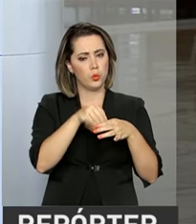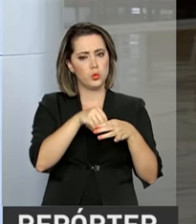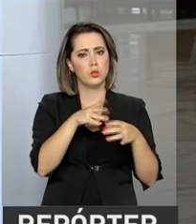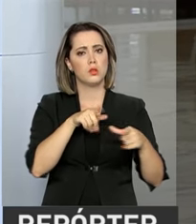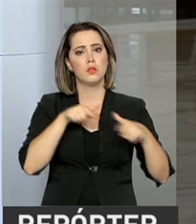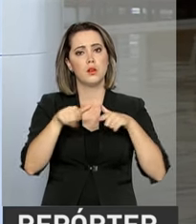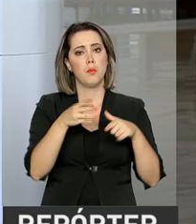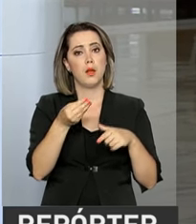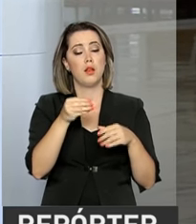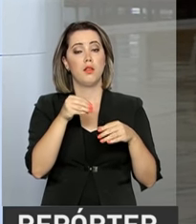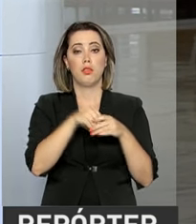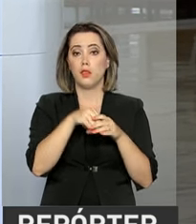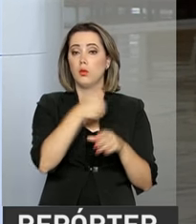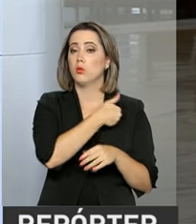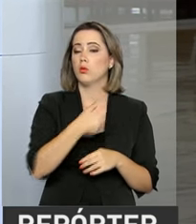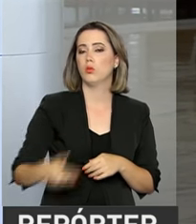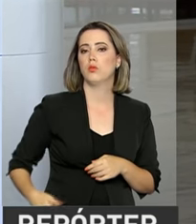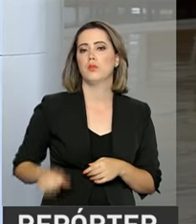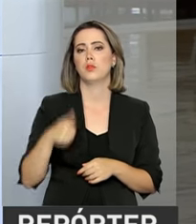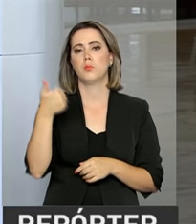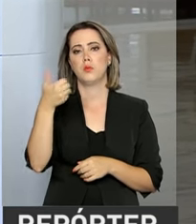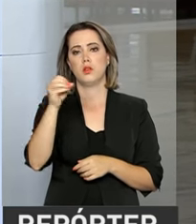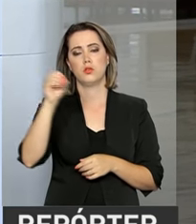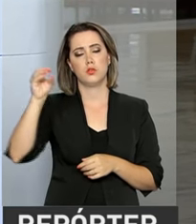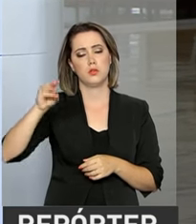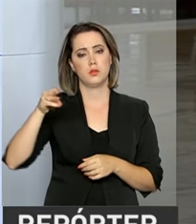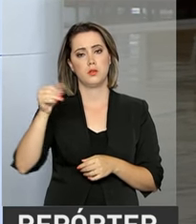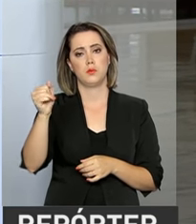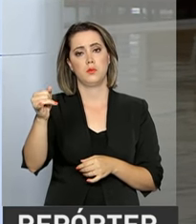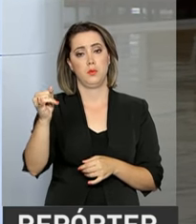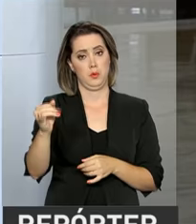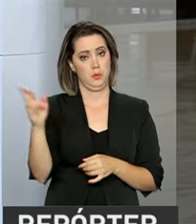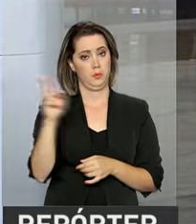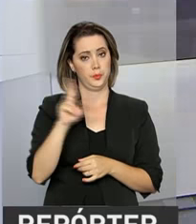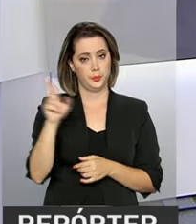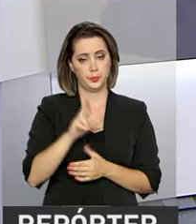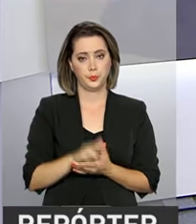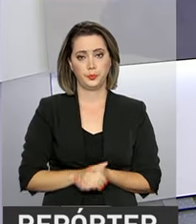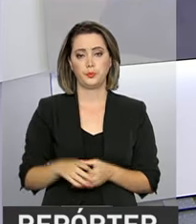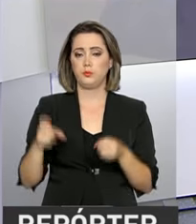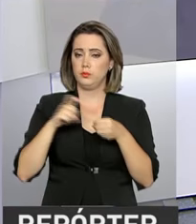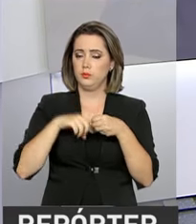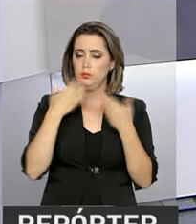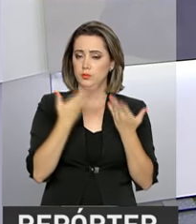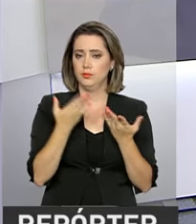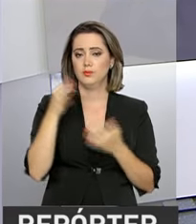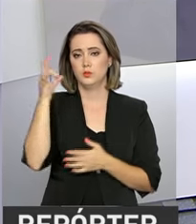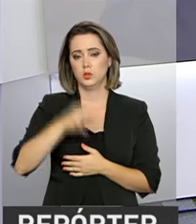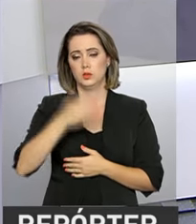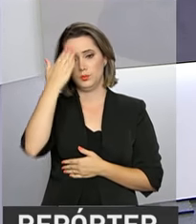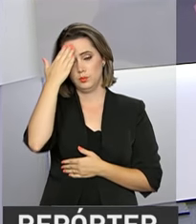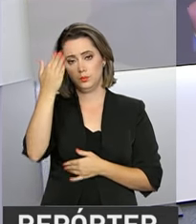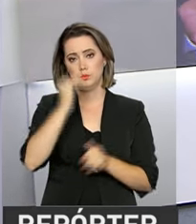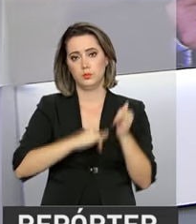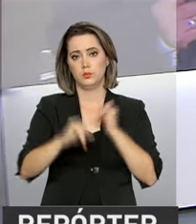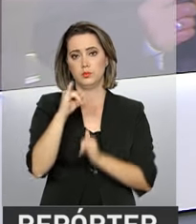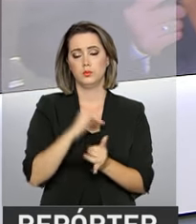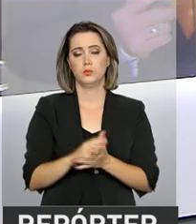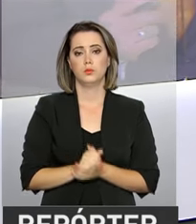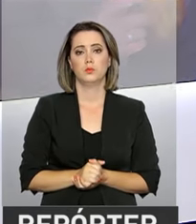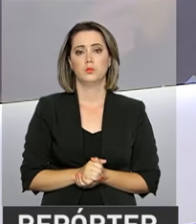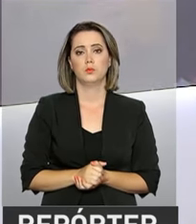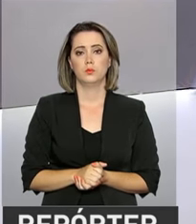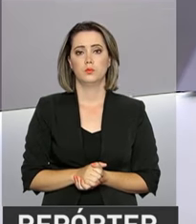superam 100 bilhões de reais. Eu volto com você no estúdio, Roberto. Tá certo, Paulo. Muito obrigado pelas